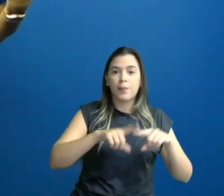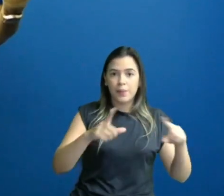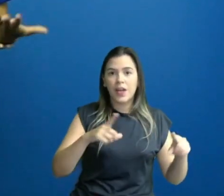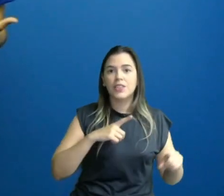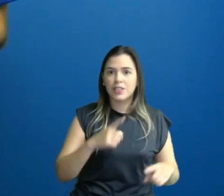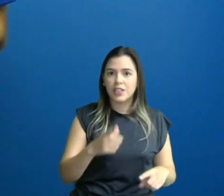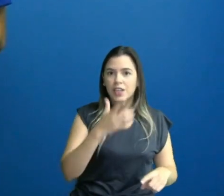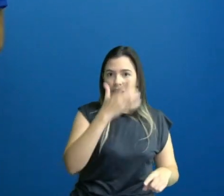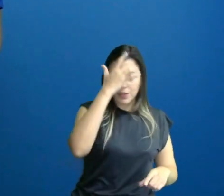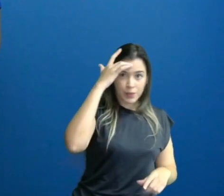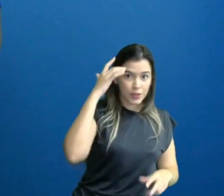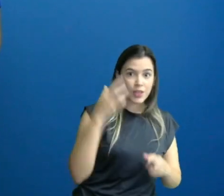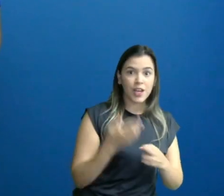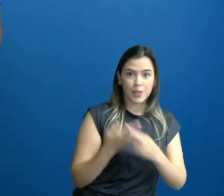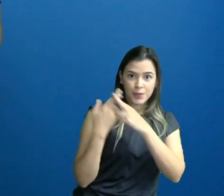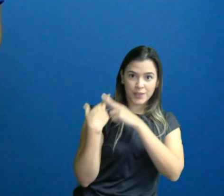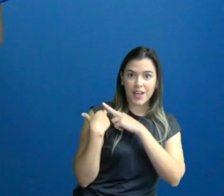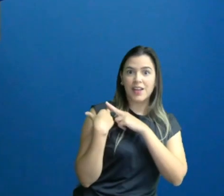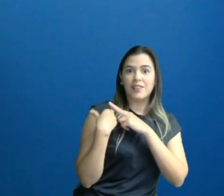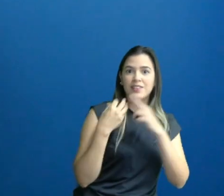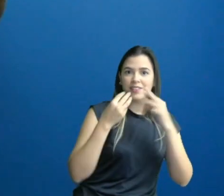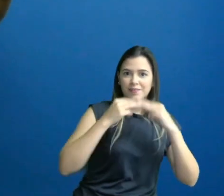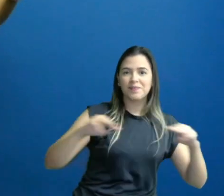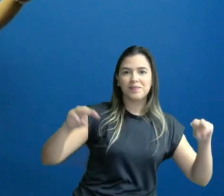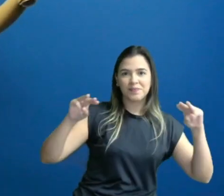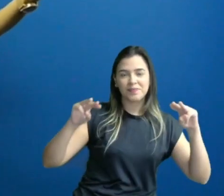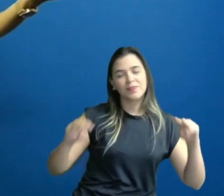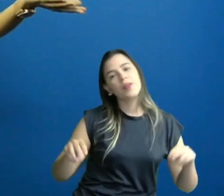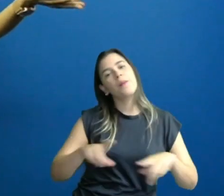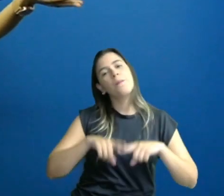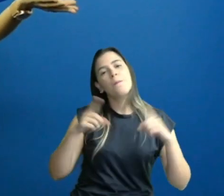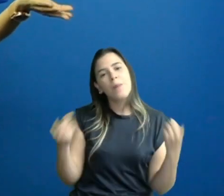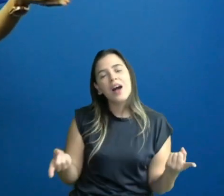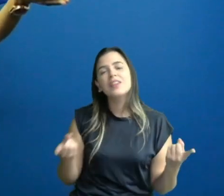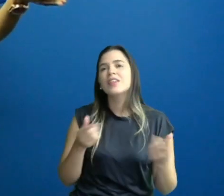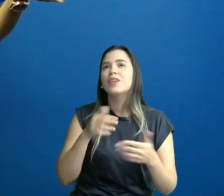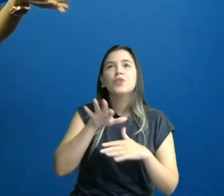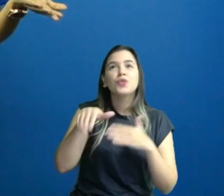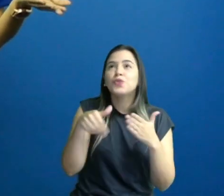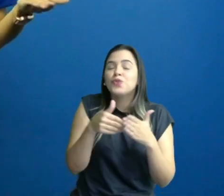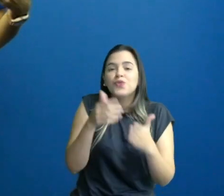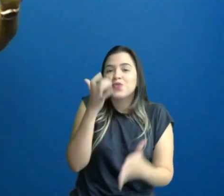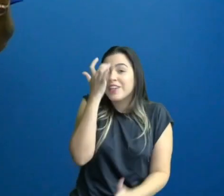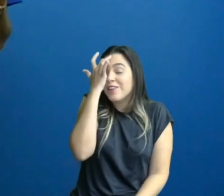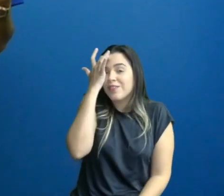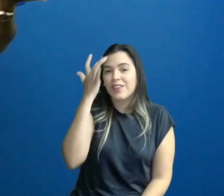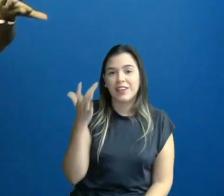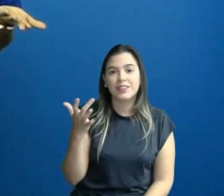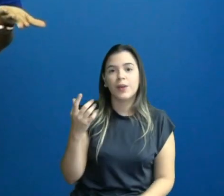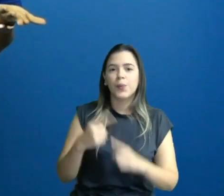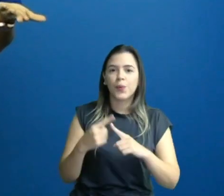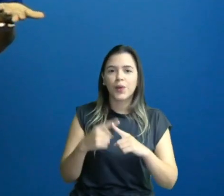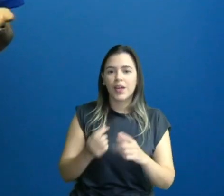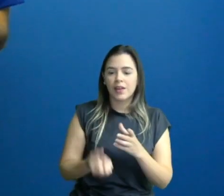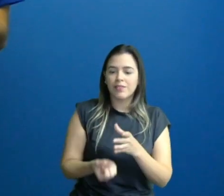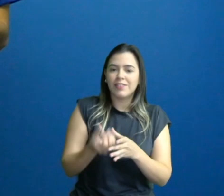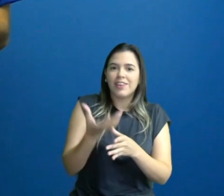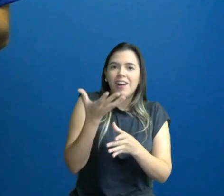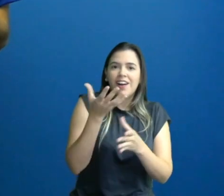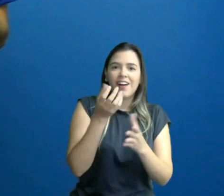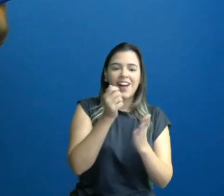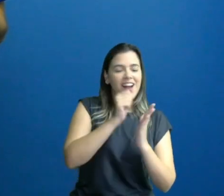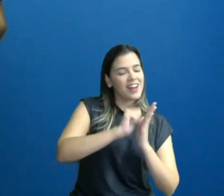existiam uma mensageiros mas aí tudo foi ficando mais fácil porque surgiu a escrita